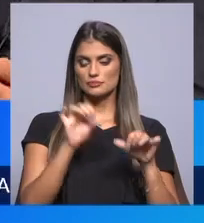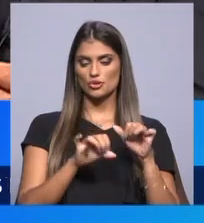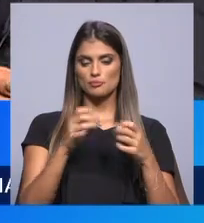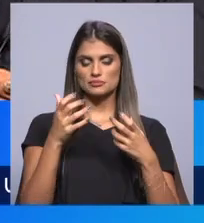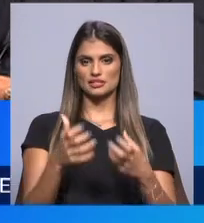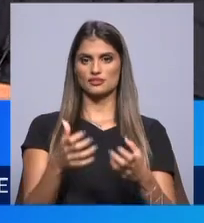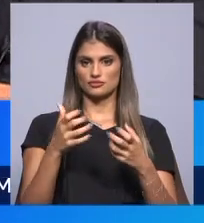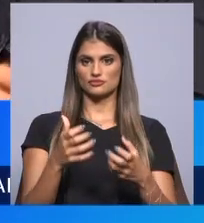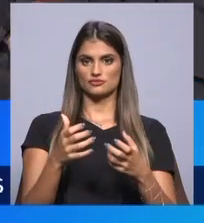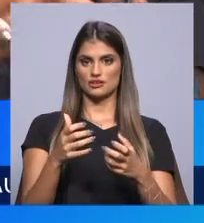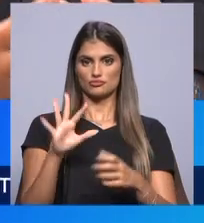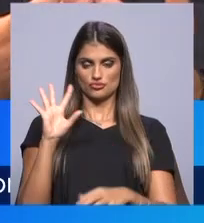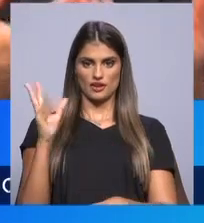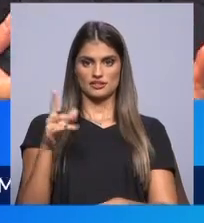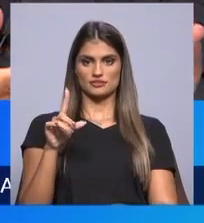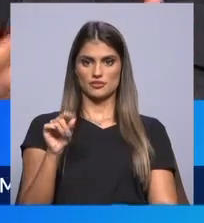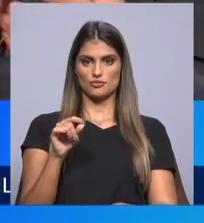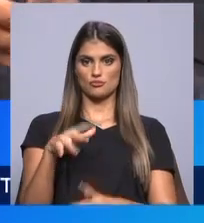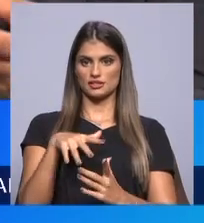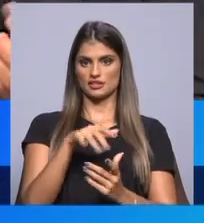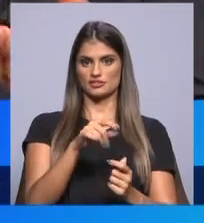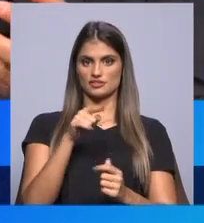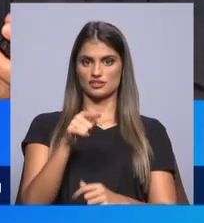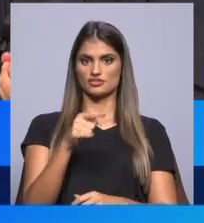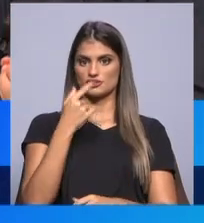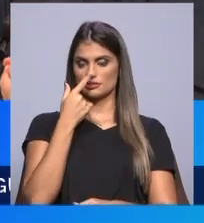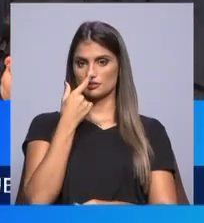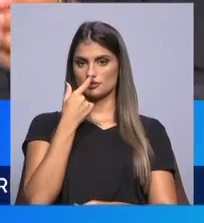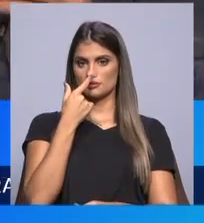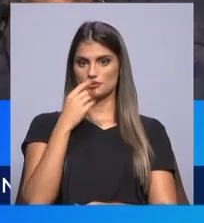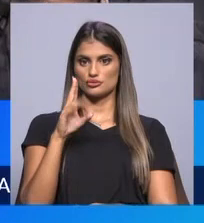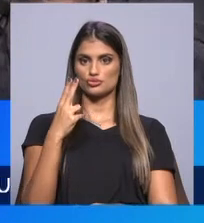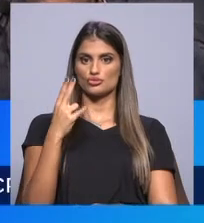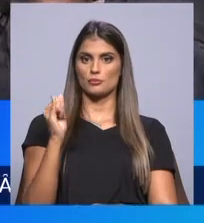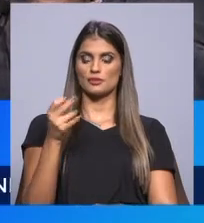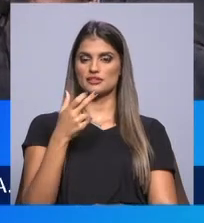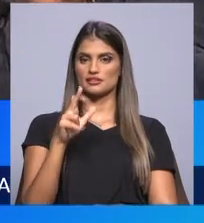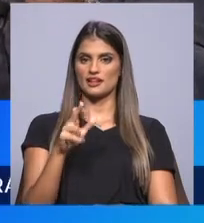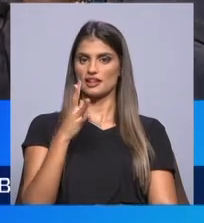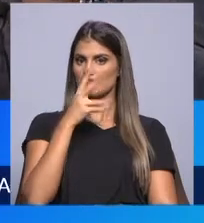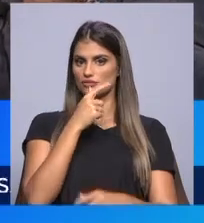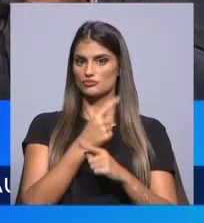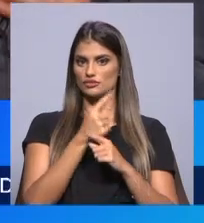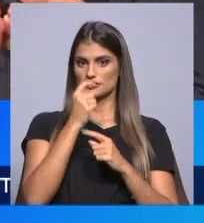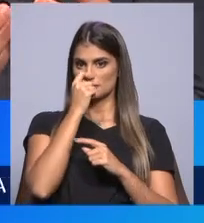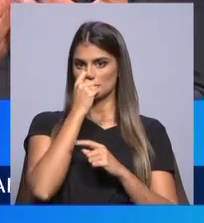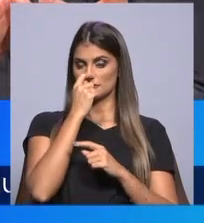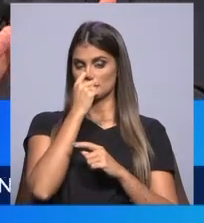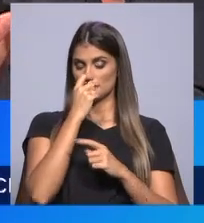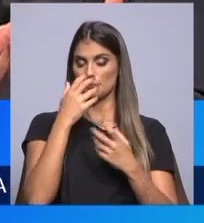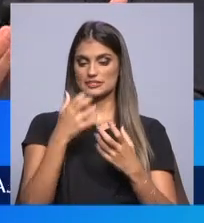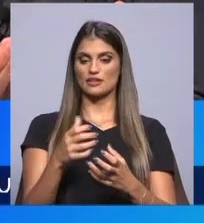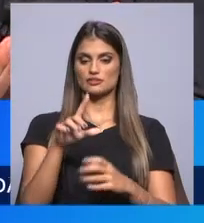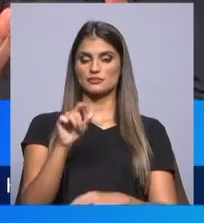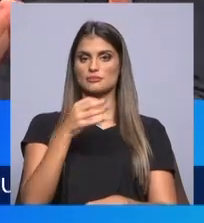na atmosfera de um planeta destes Júpiteres quentes? Porque, sendo um elemento químico tão pesado, e estando a falar